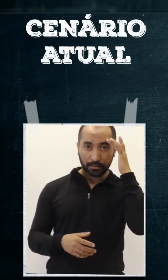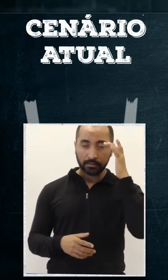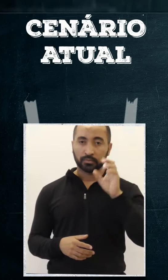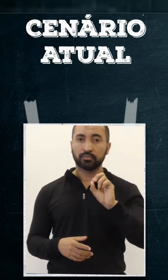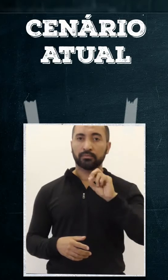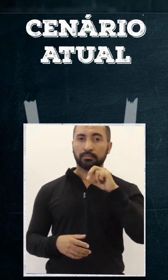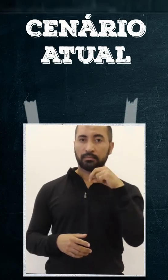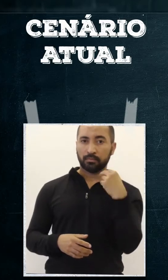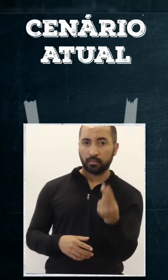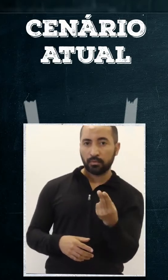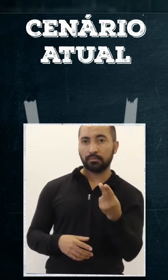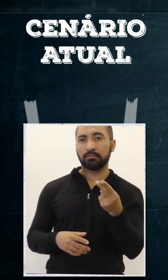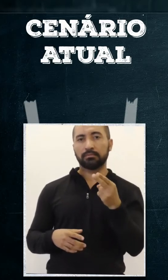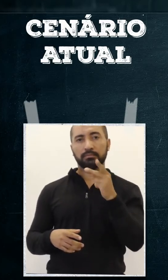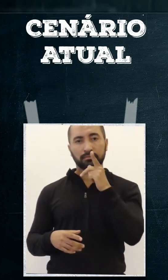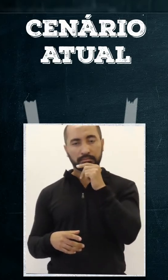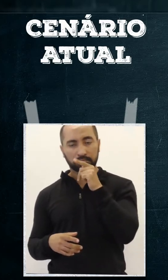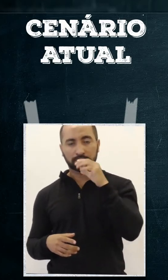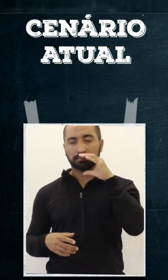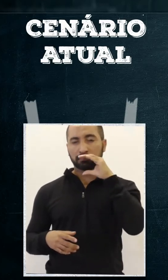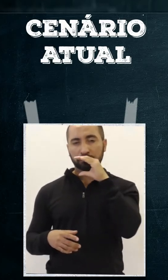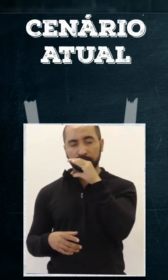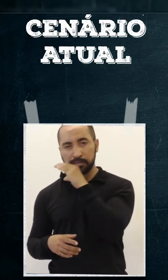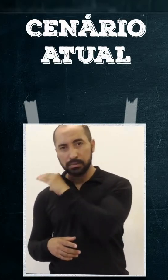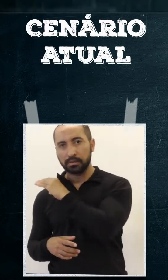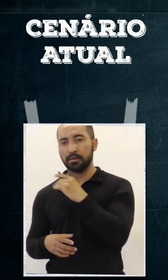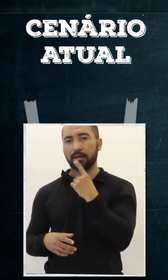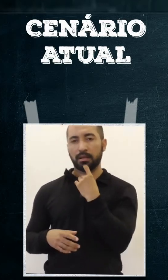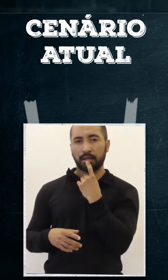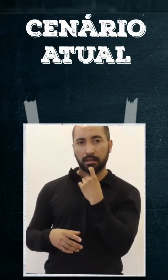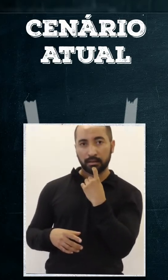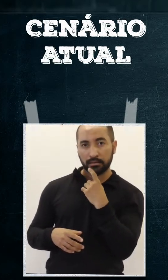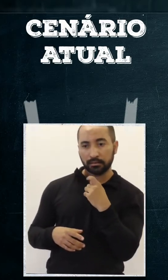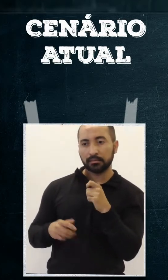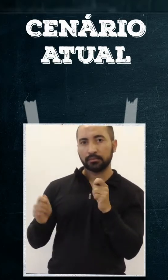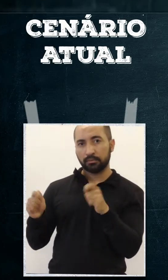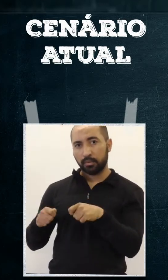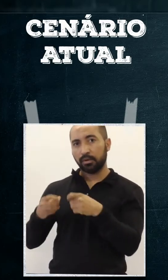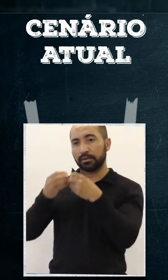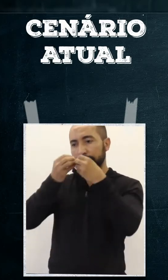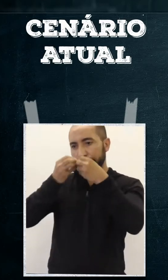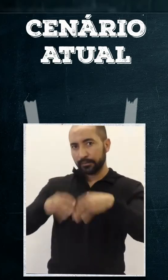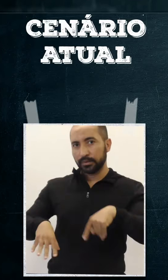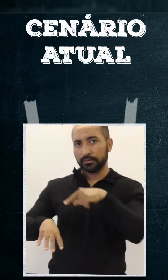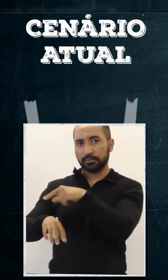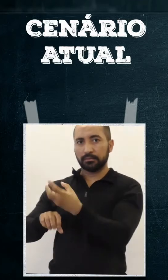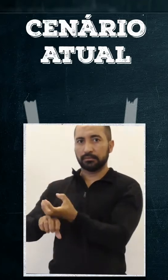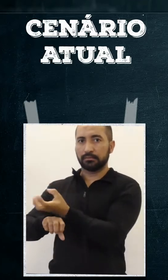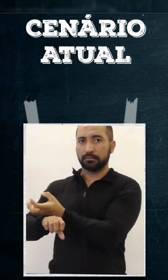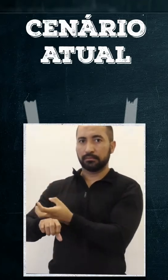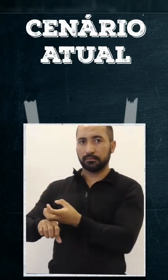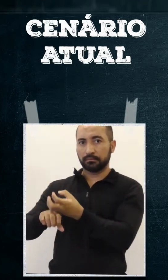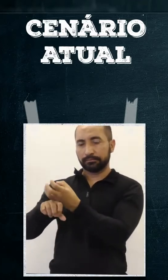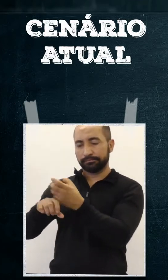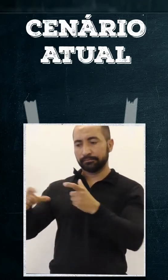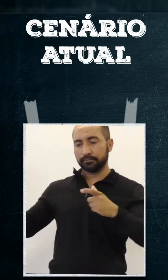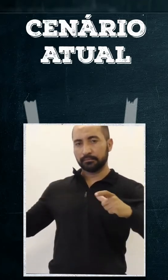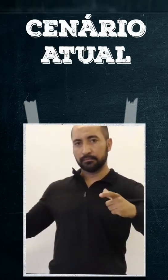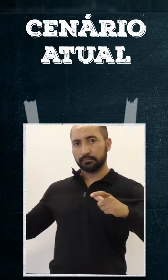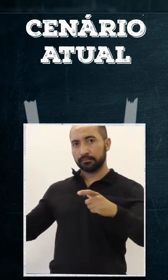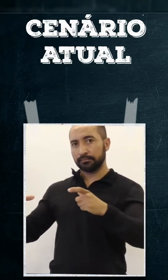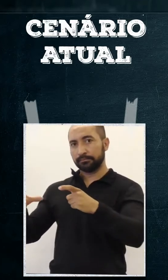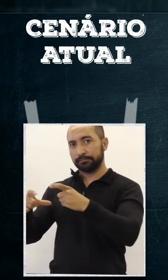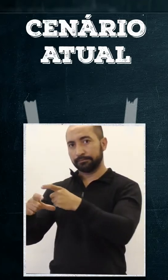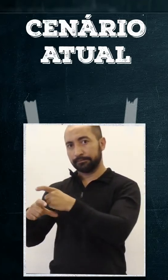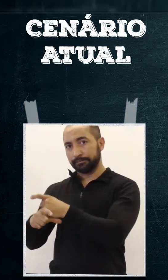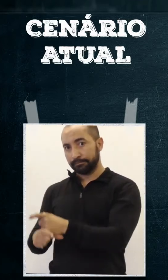e Areia Vermelha, suas características fazem referência principalmente a uma extinção possível da população em uma zona limitada em um futuro próximo em